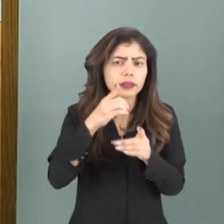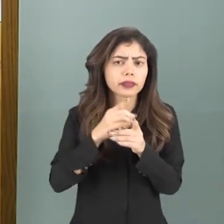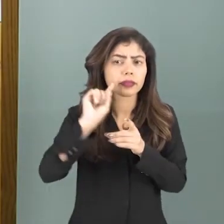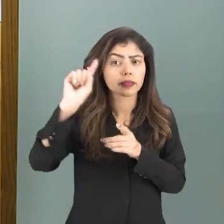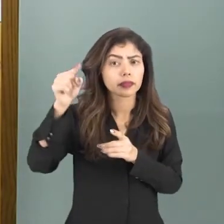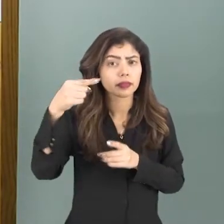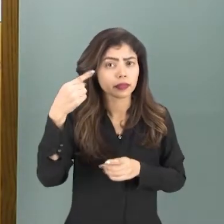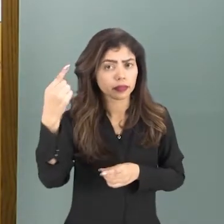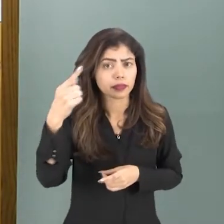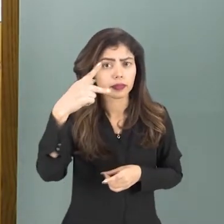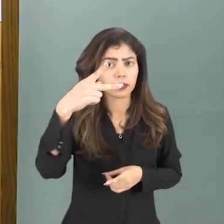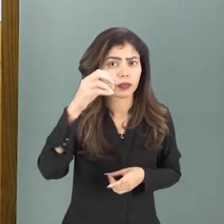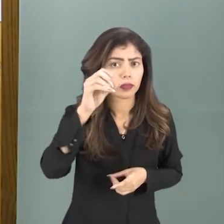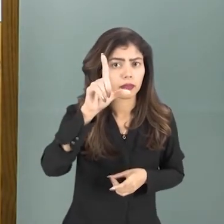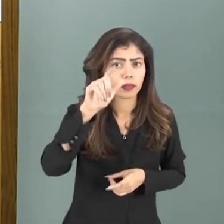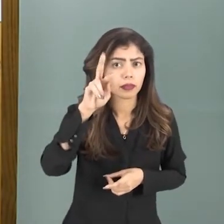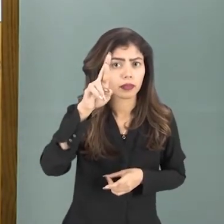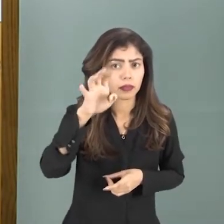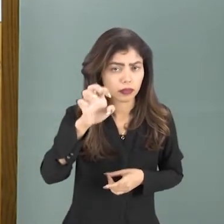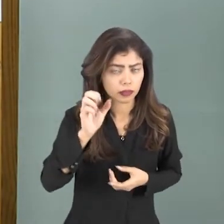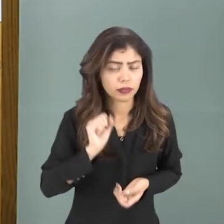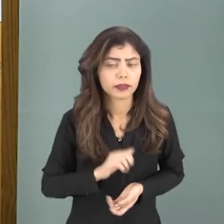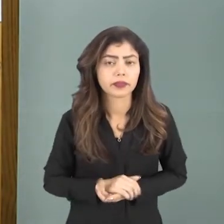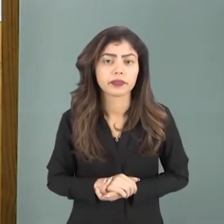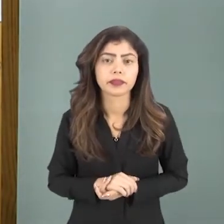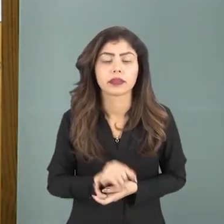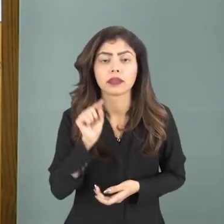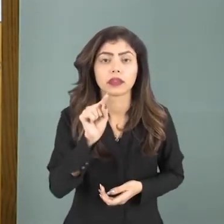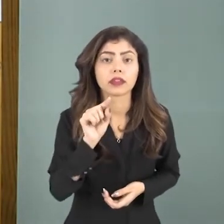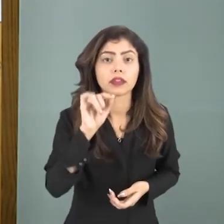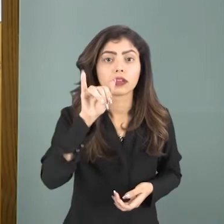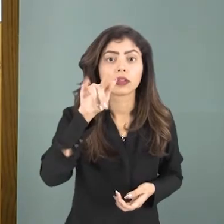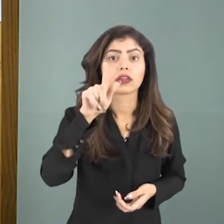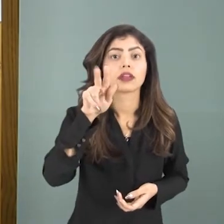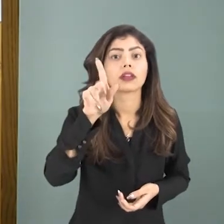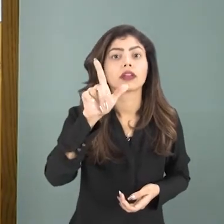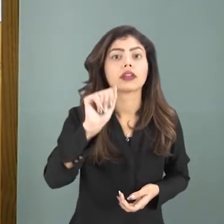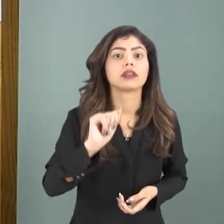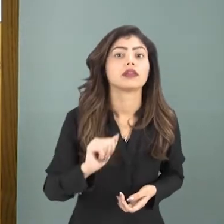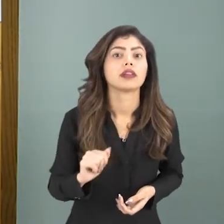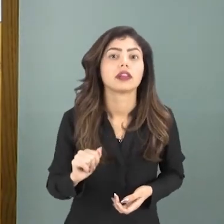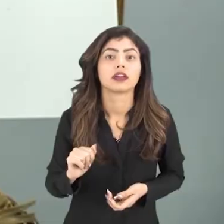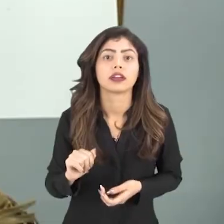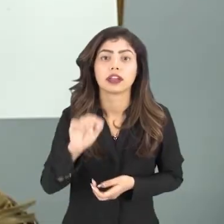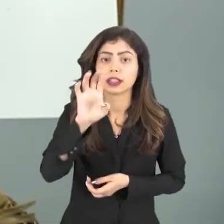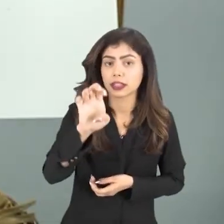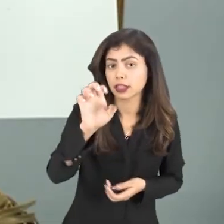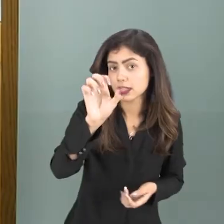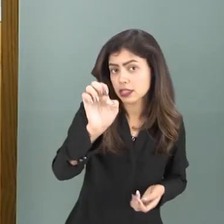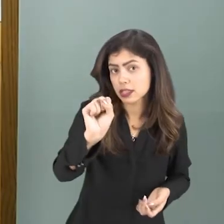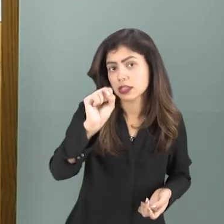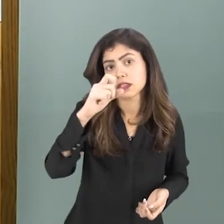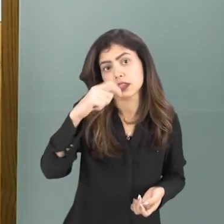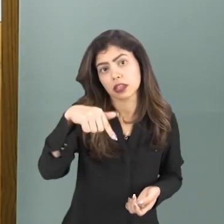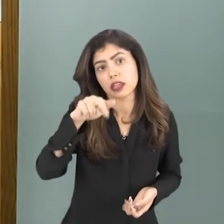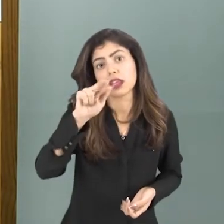Ele é encontrado lá nas regiões polares. O iglu é a casa dos